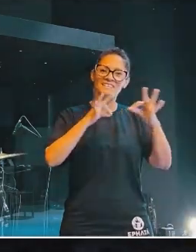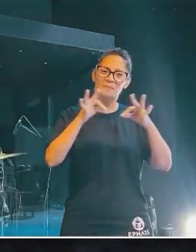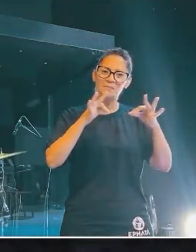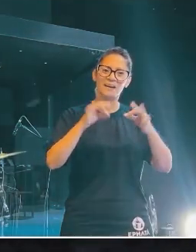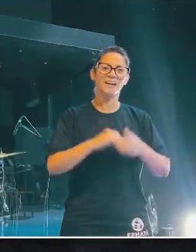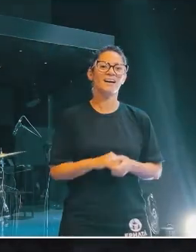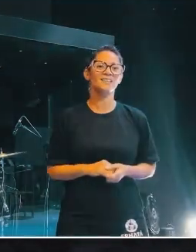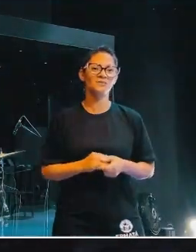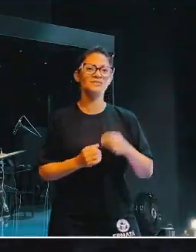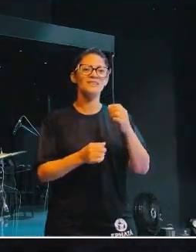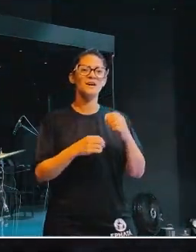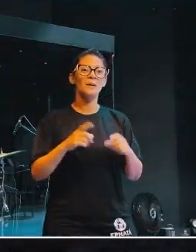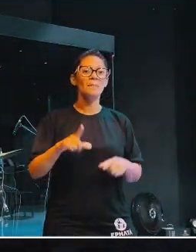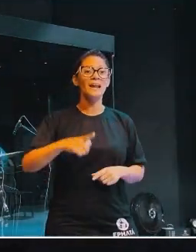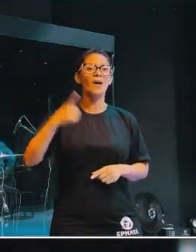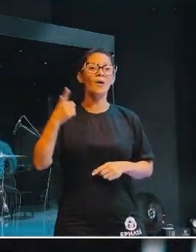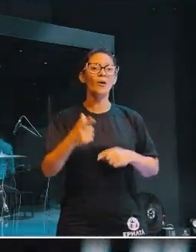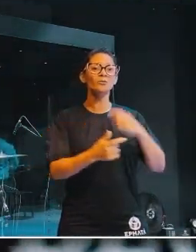levantar.